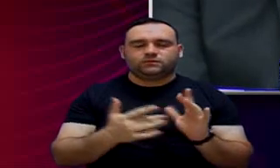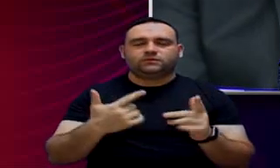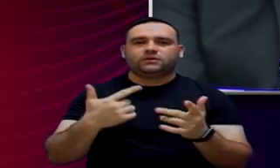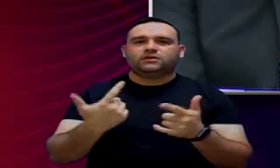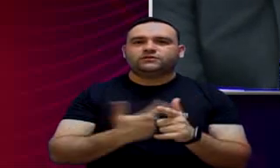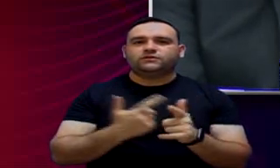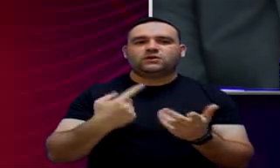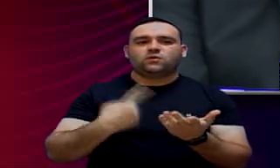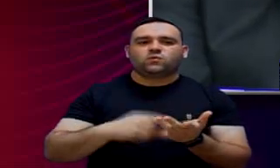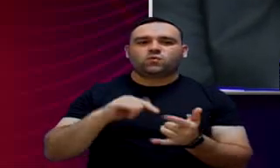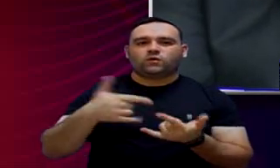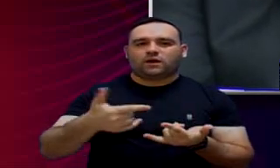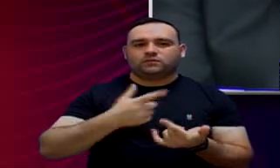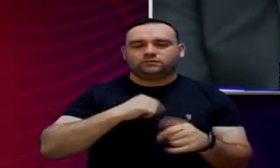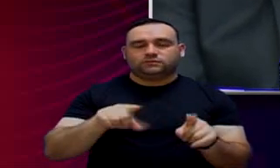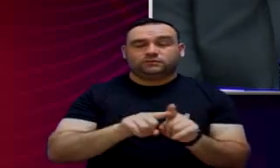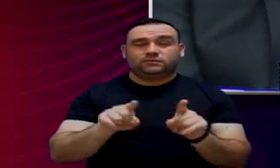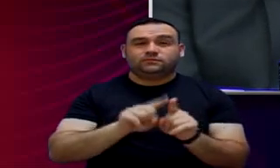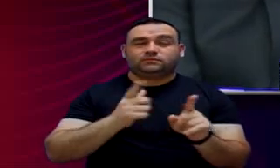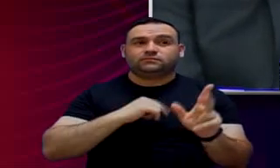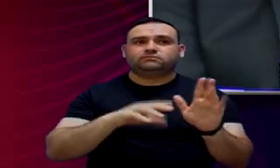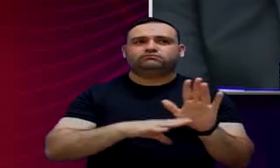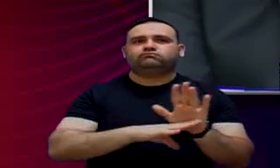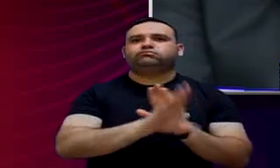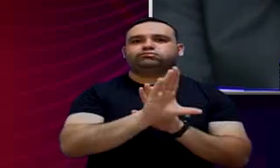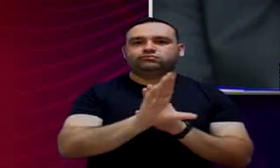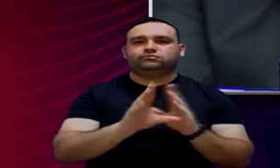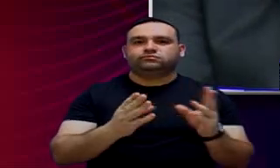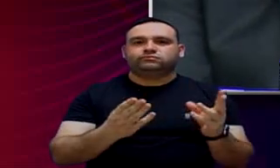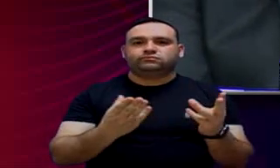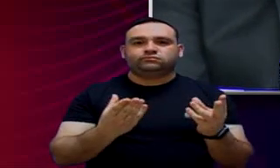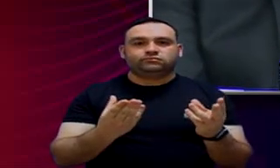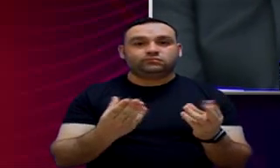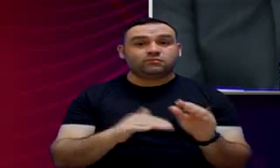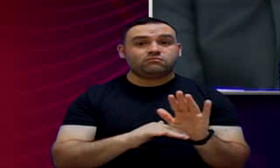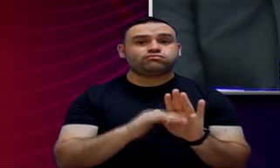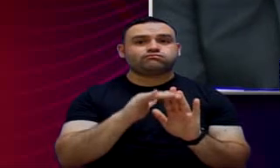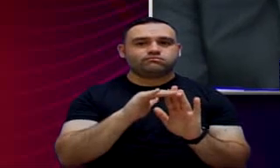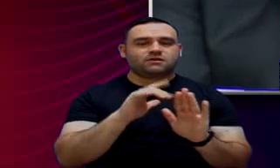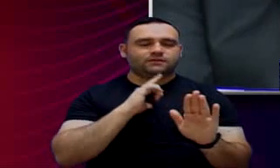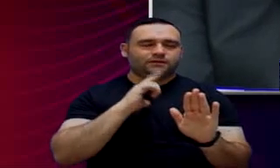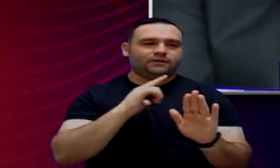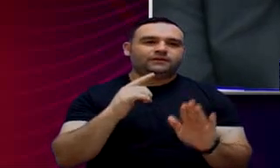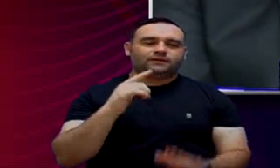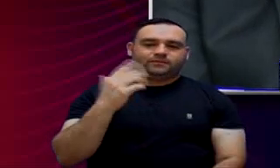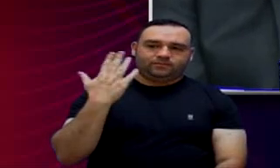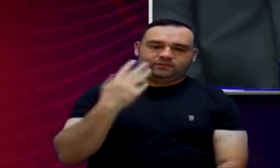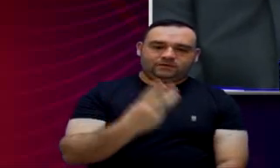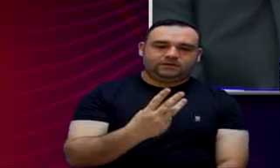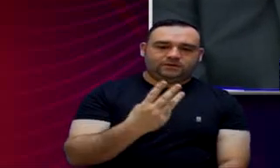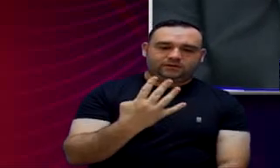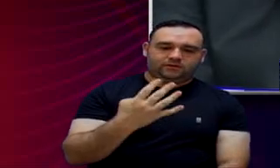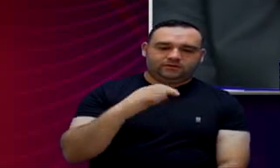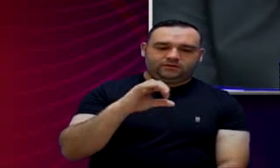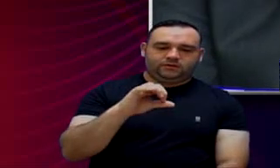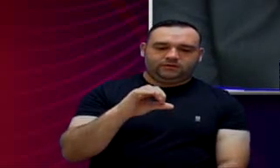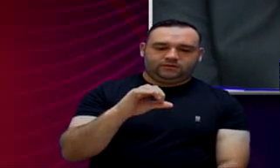contratual a gente tem um crescimento bem alto né de